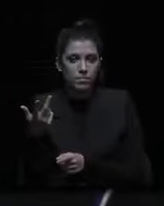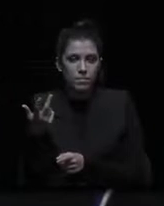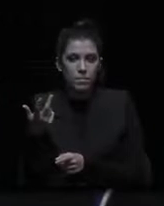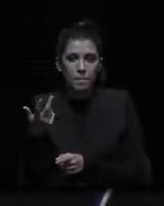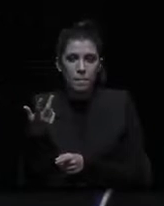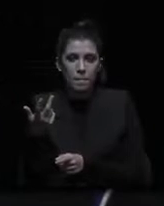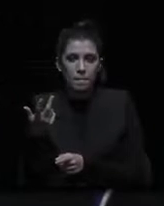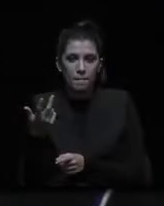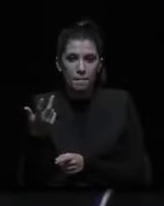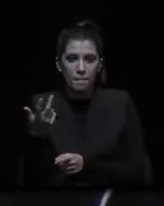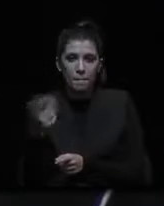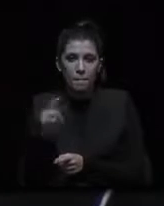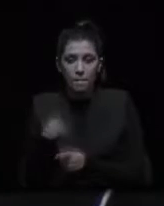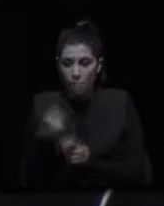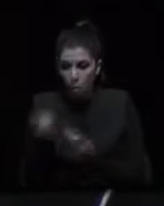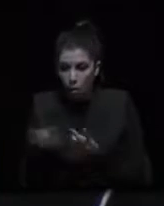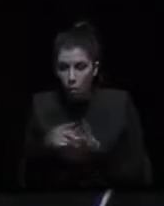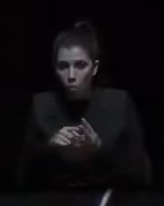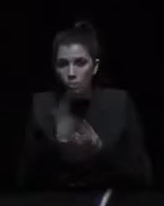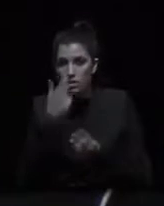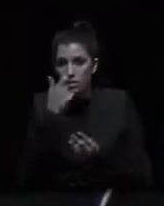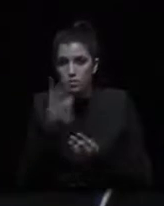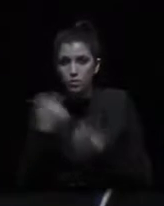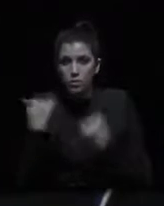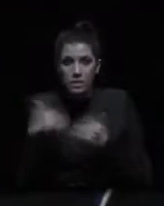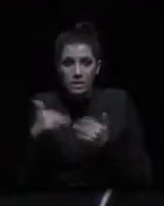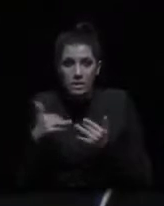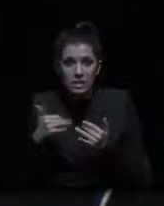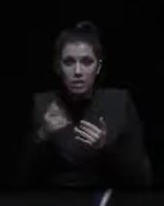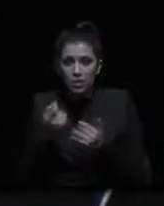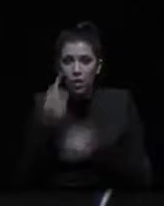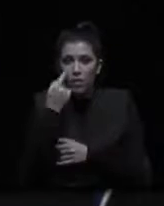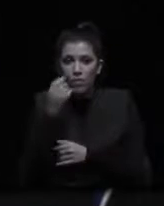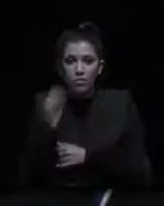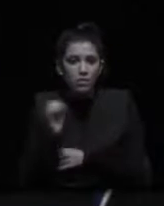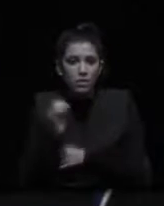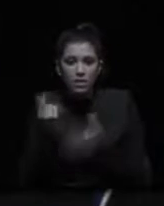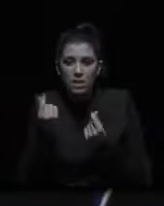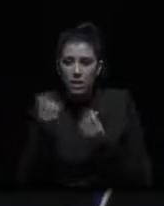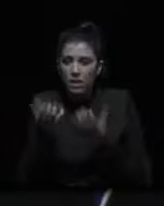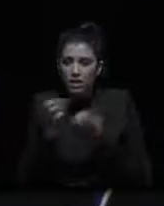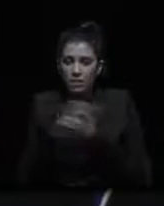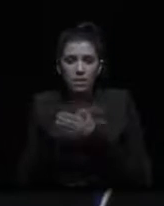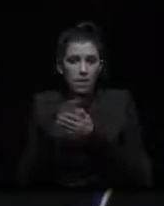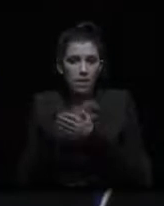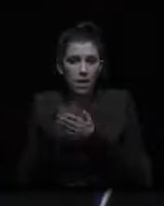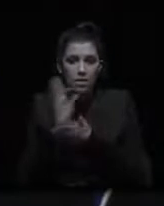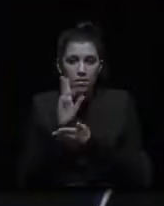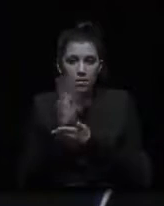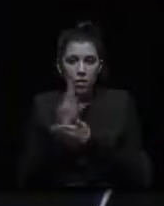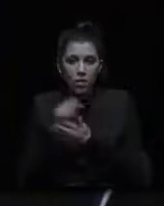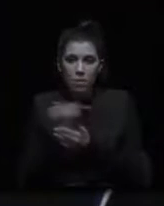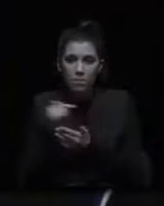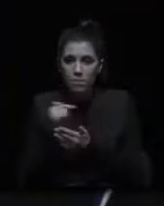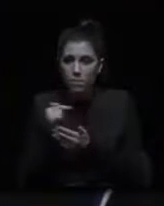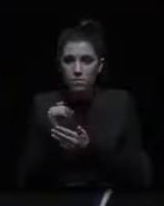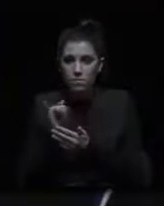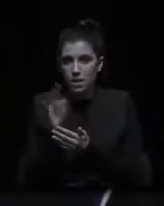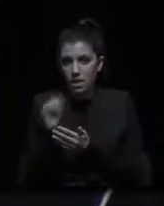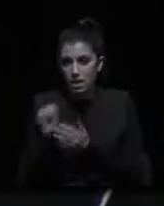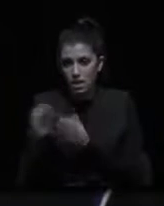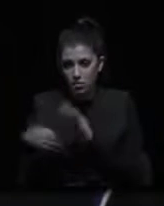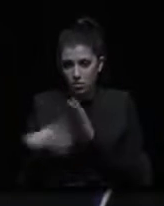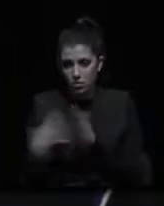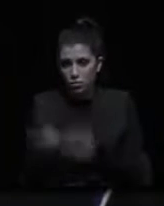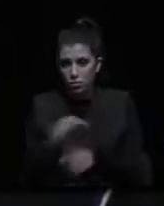simplesmente, não verão 1 cêntimo, pela simples circunstância de jamais conseguirem recuperar um valor mínimo em IRS. Num período de